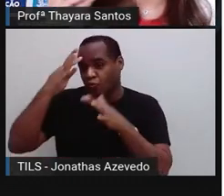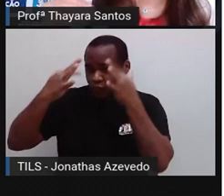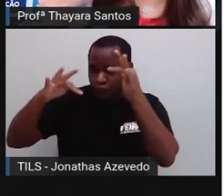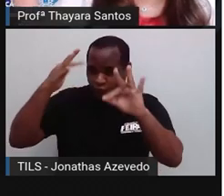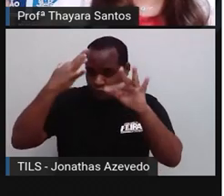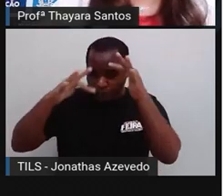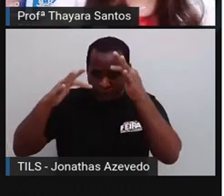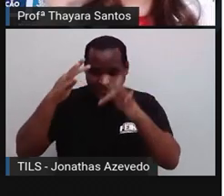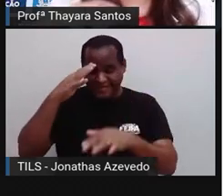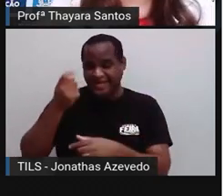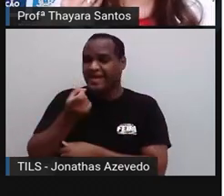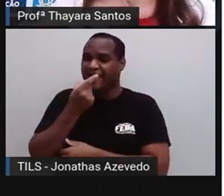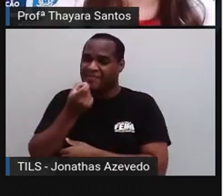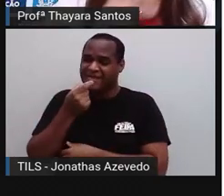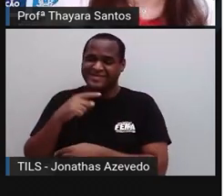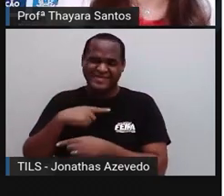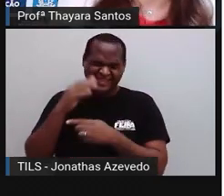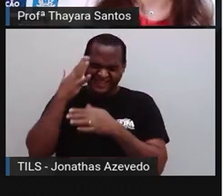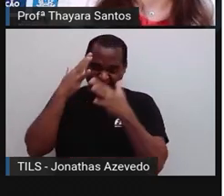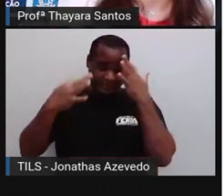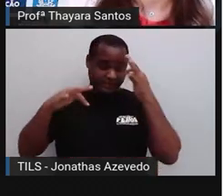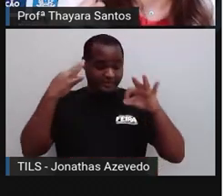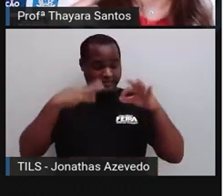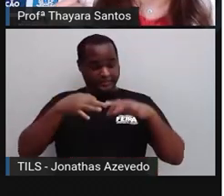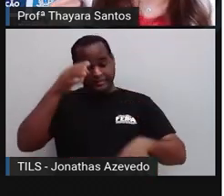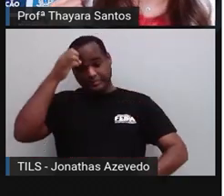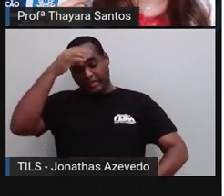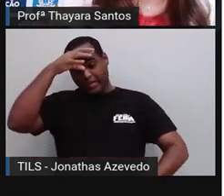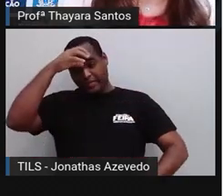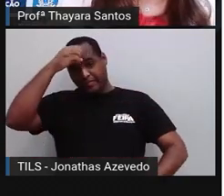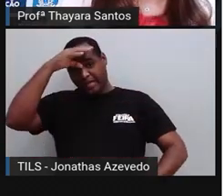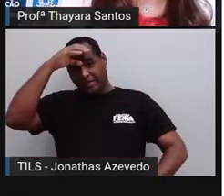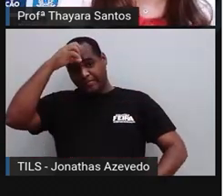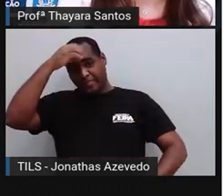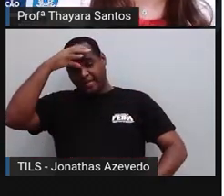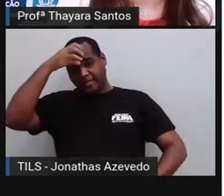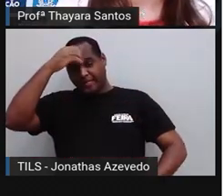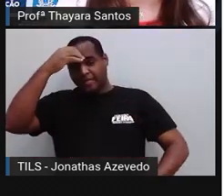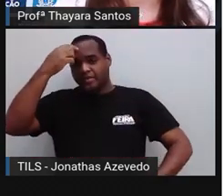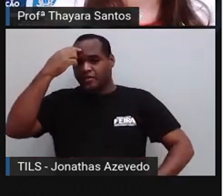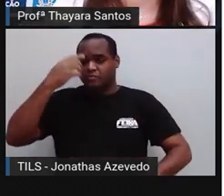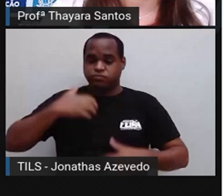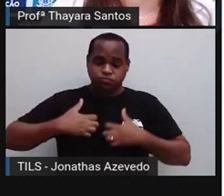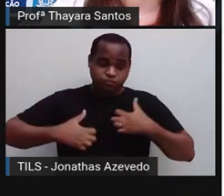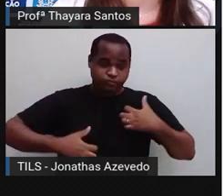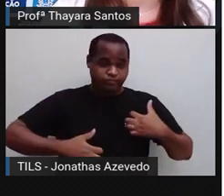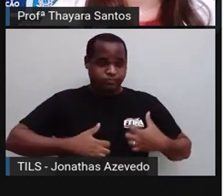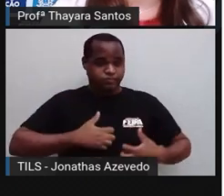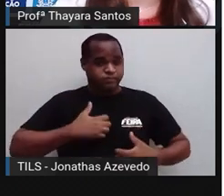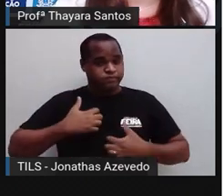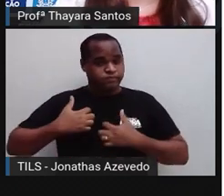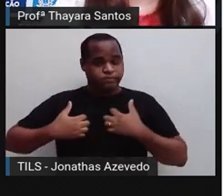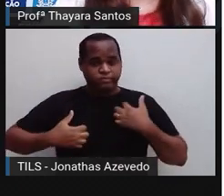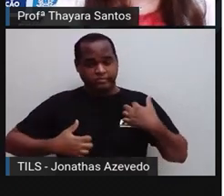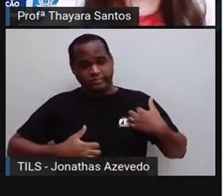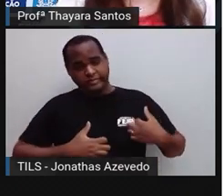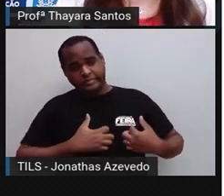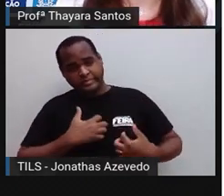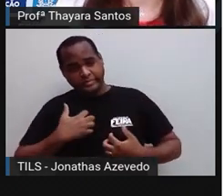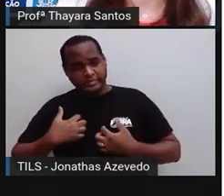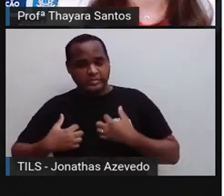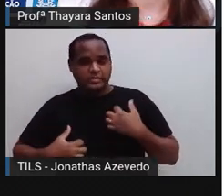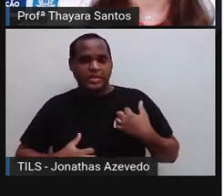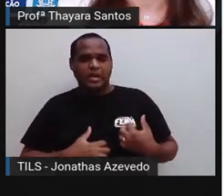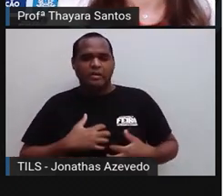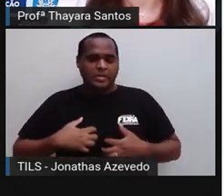cabeça, tomou um remédio para determinada coisa e ele vai lá e dá uma dor de cabeça na pessoa, dá um mal-estar, né, algum